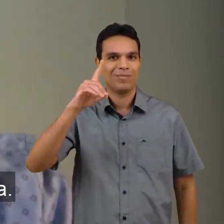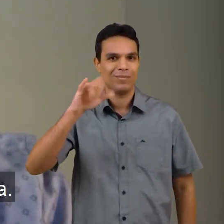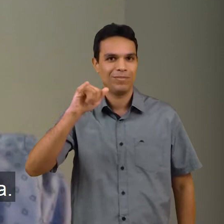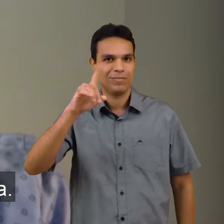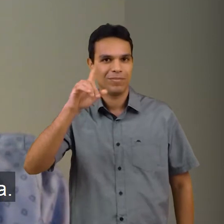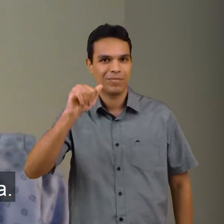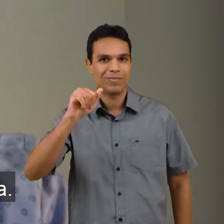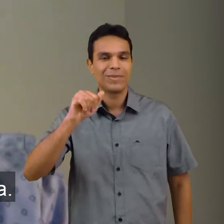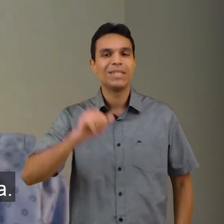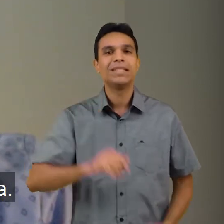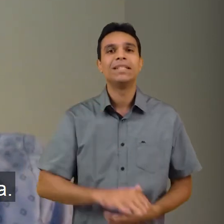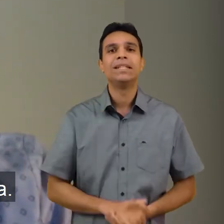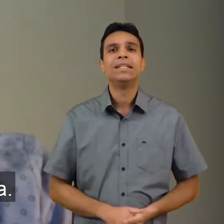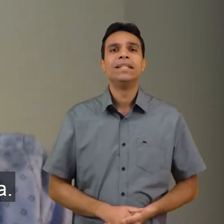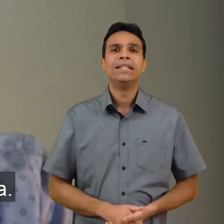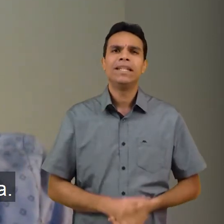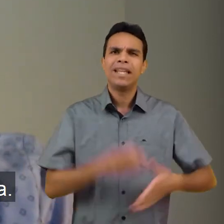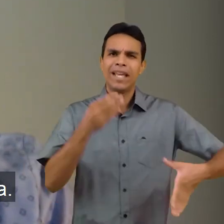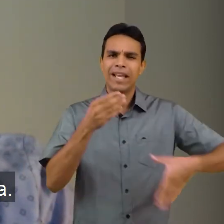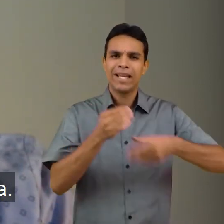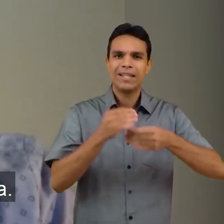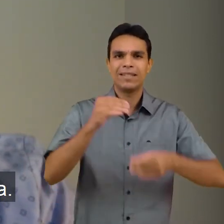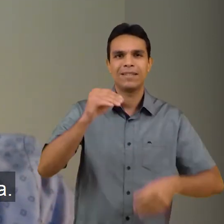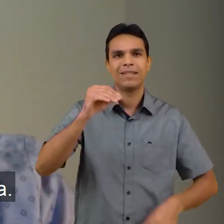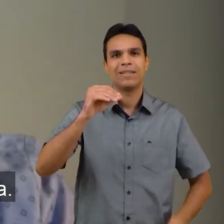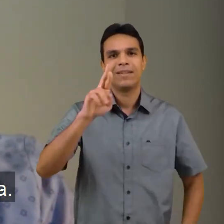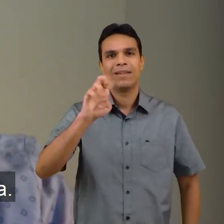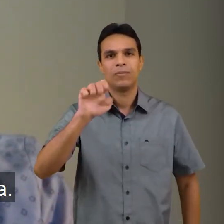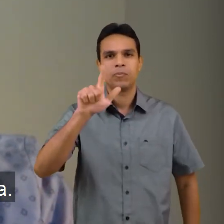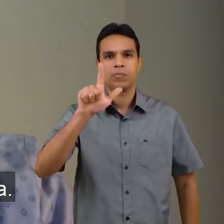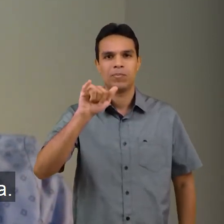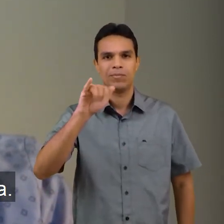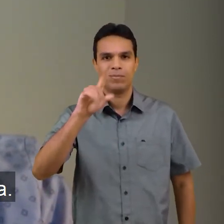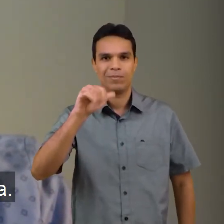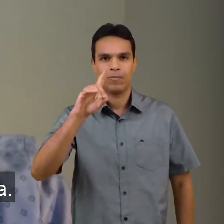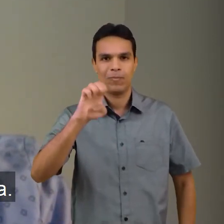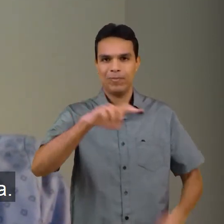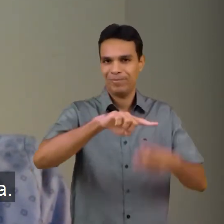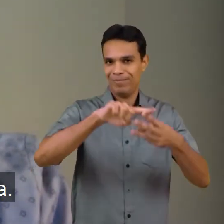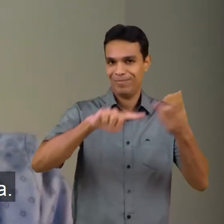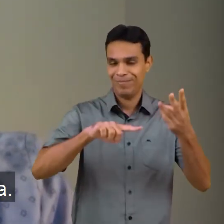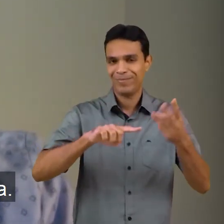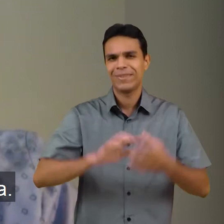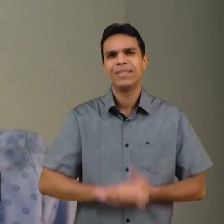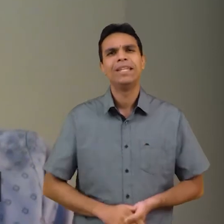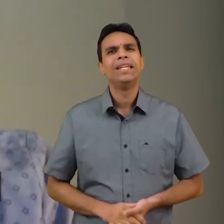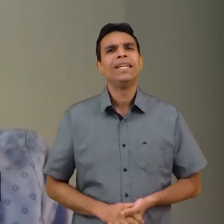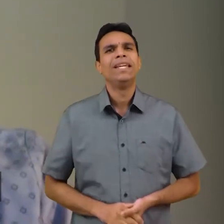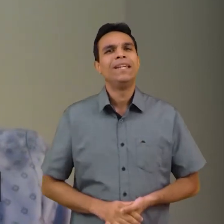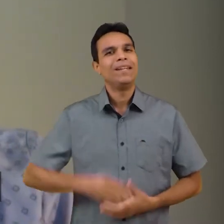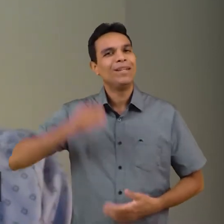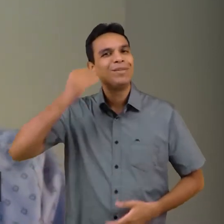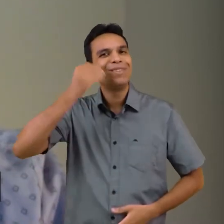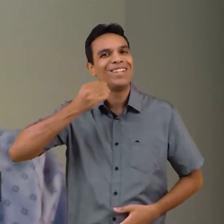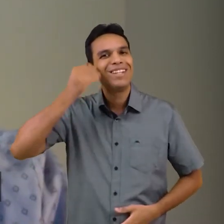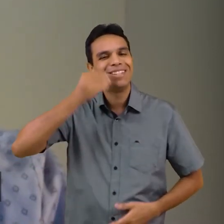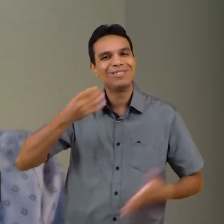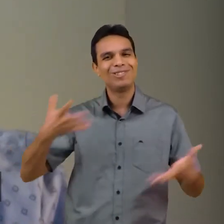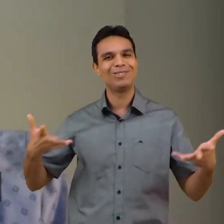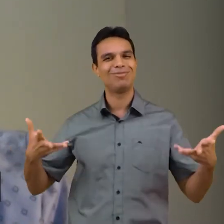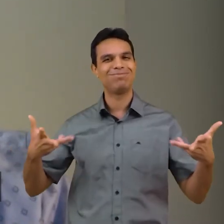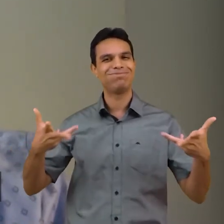aí abarcando realidade virtual, realidade aumentada e realidade mista. E, bom, a experiência